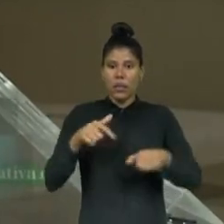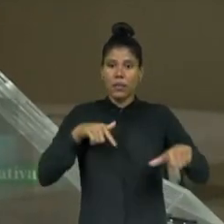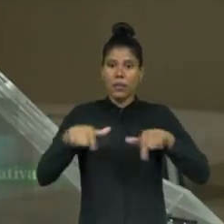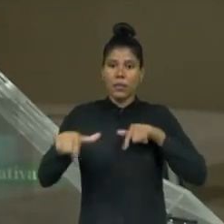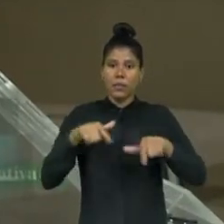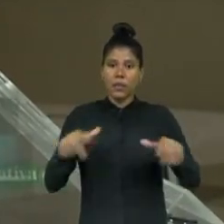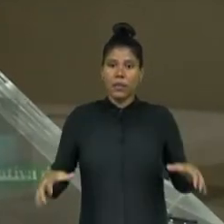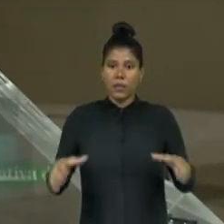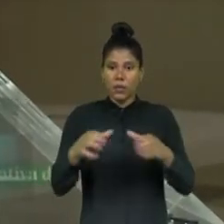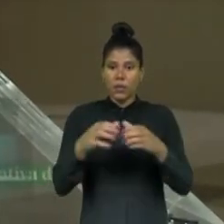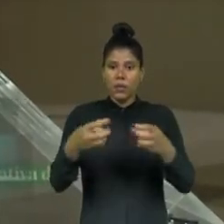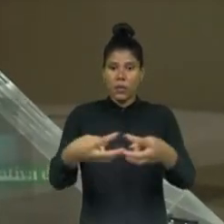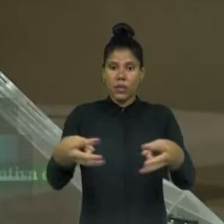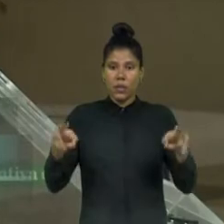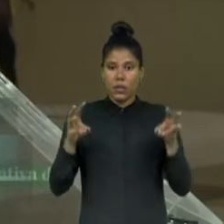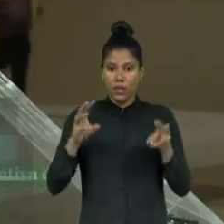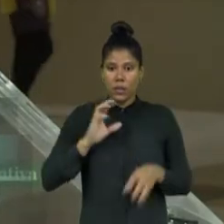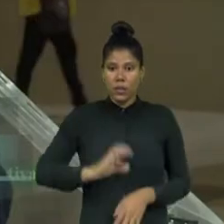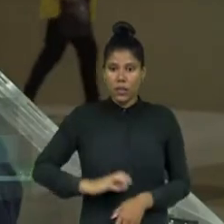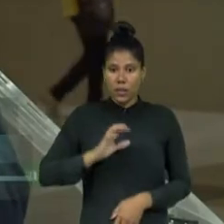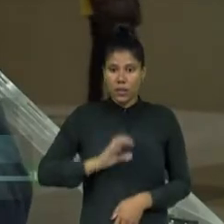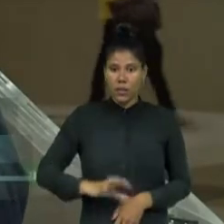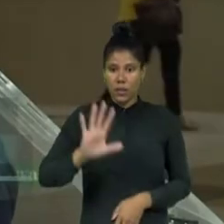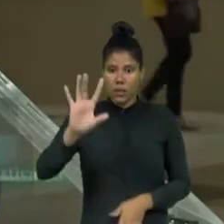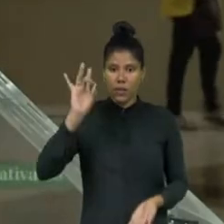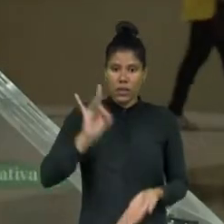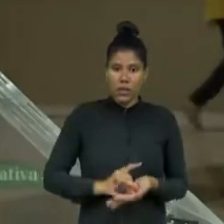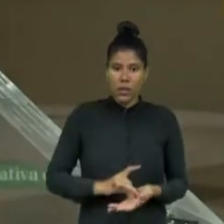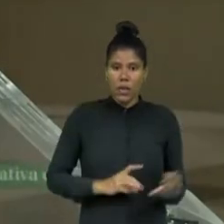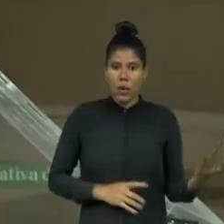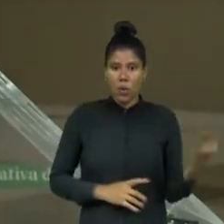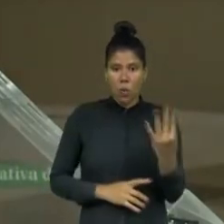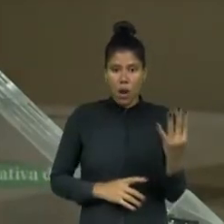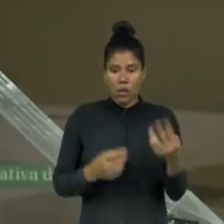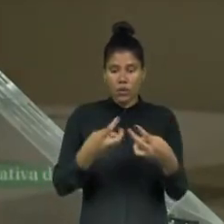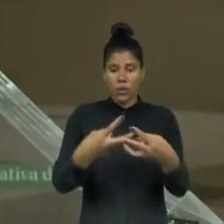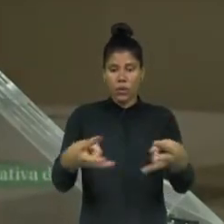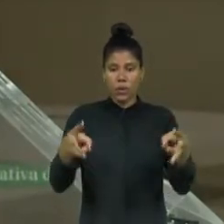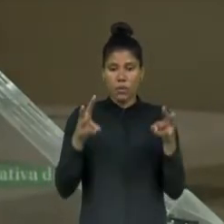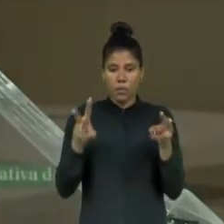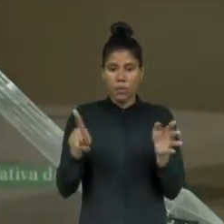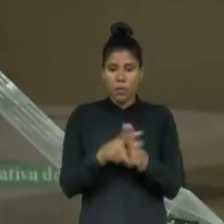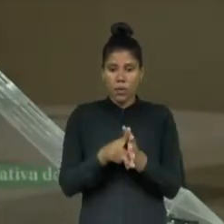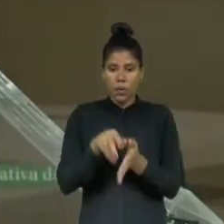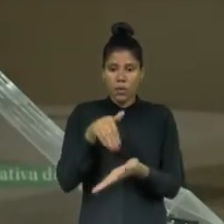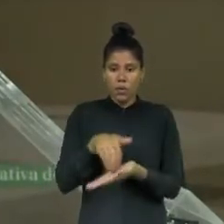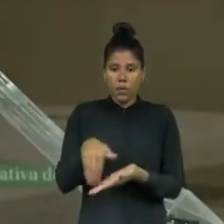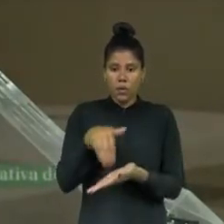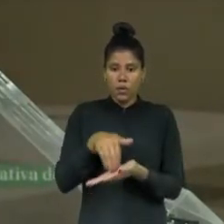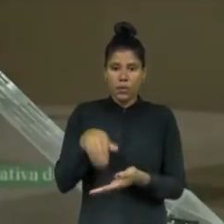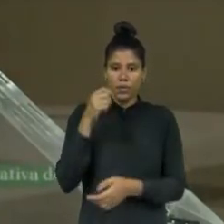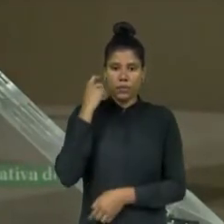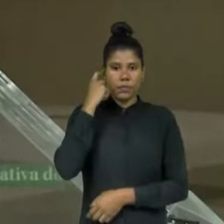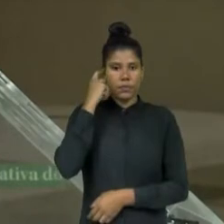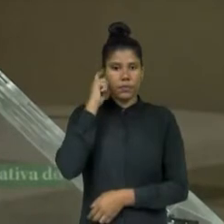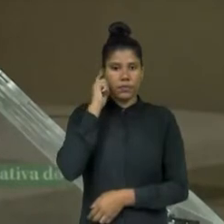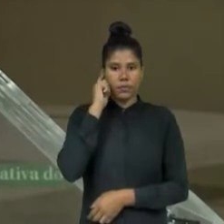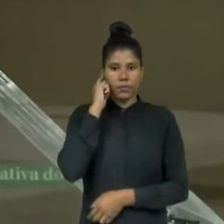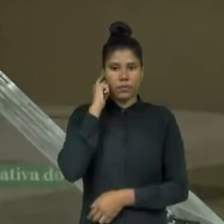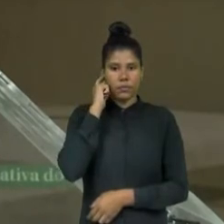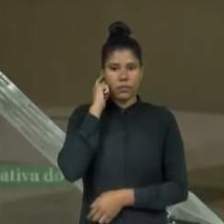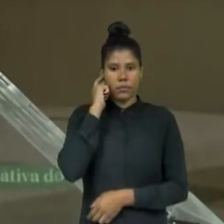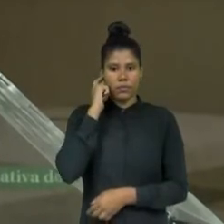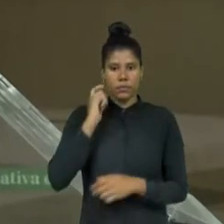do Caminhão do Cidadão, que na verdade são 4 caminhões da Secretaria de Proteção Social, Justiça, Cidadania, Mulheres e